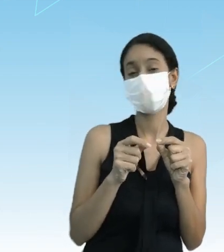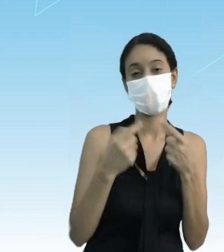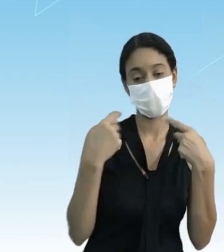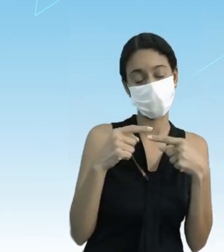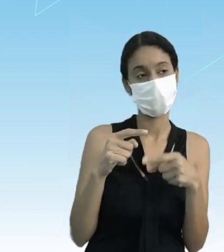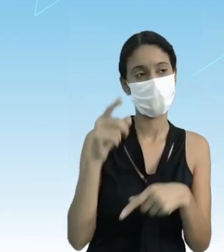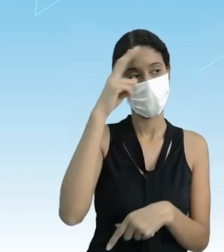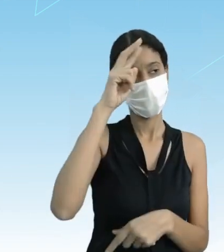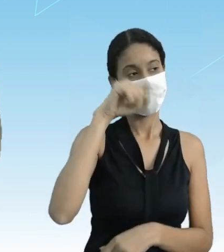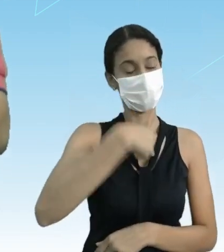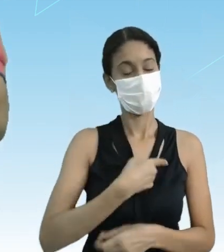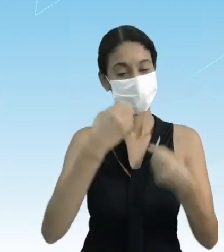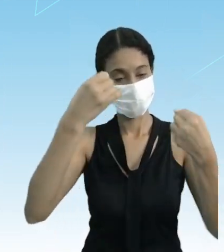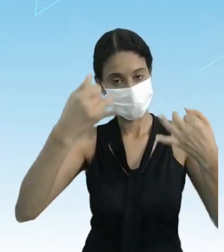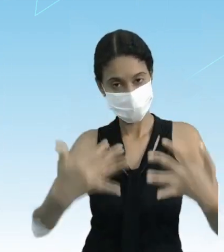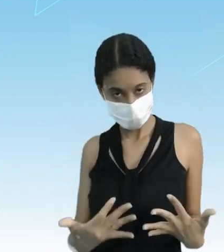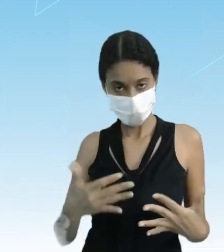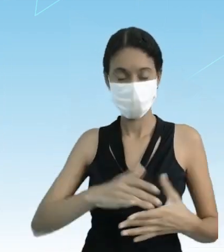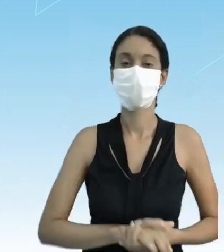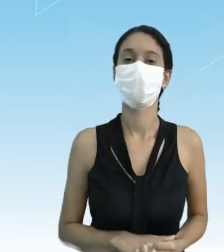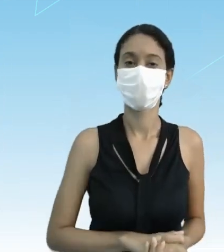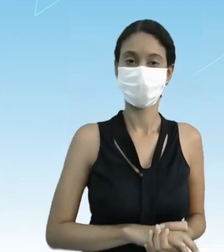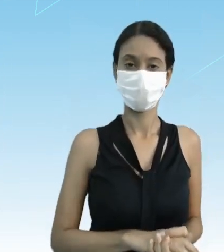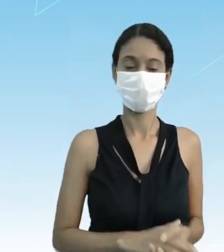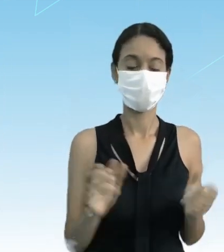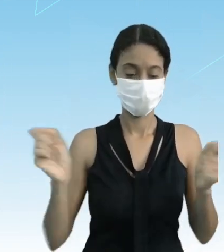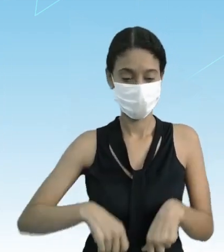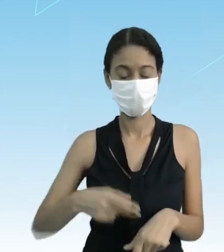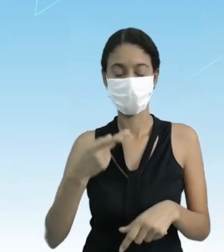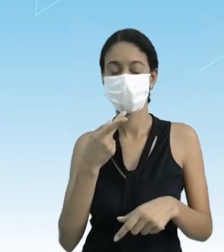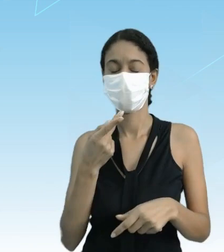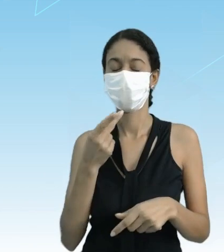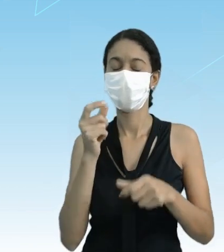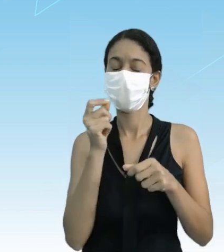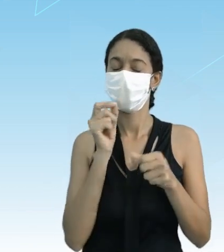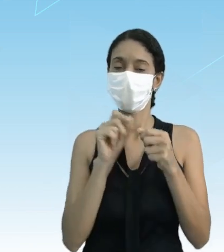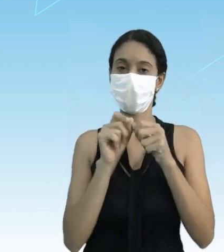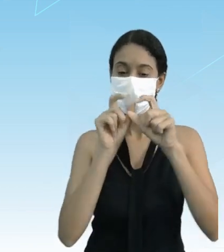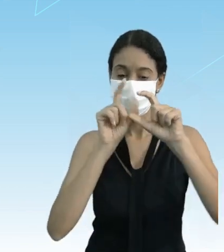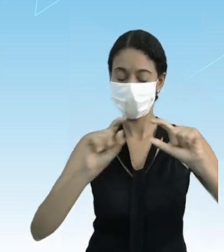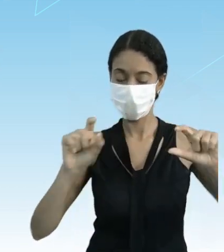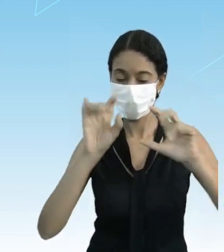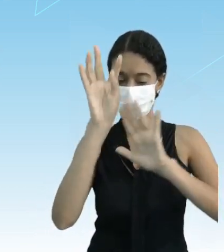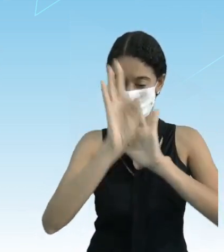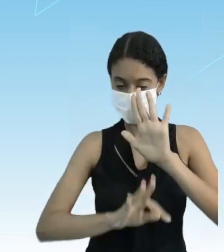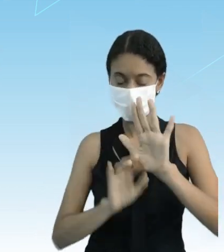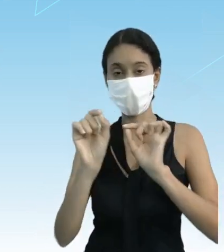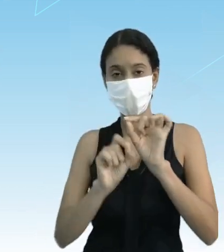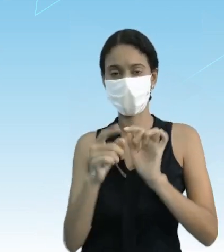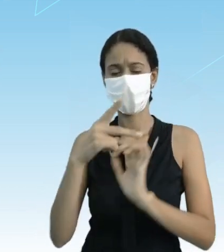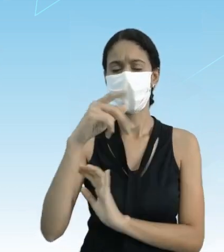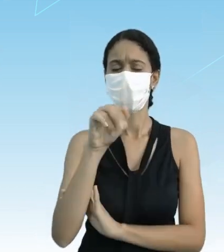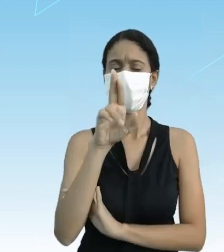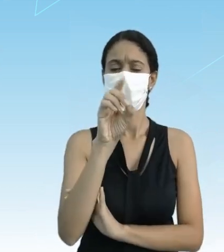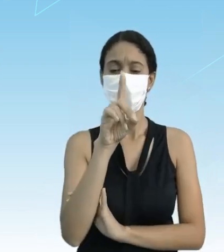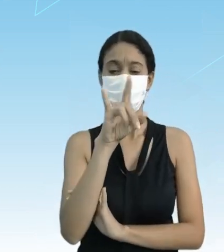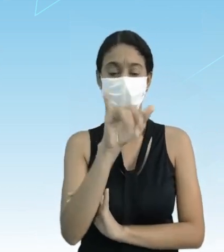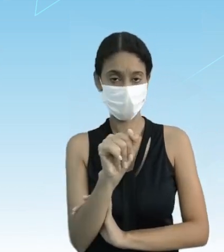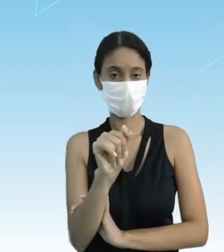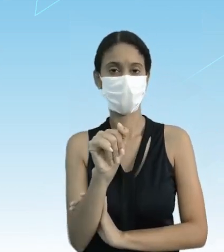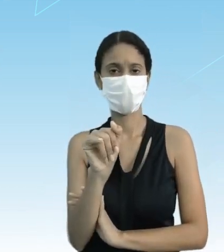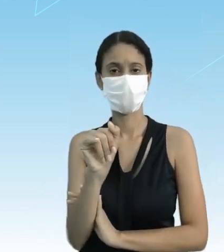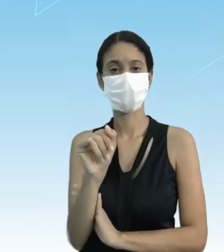como é que eu vou descobrir isso? Pela leitura, está conectado ao conhecimento. Então vamos lá. Por isso é importante para o